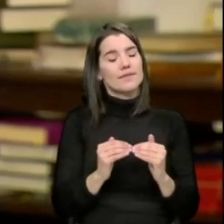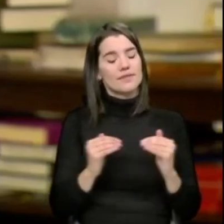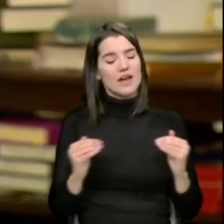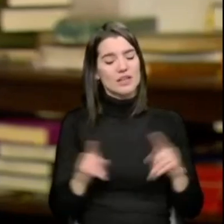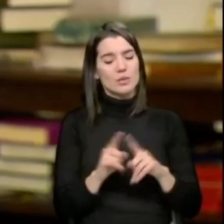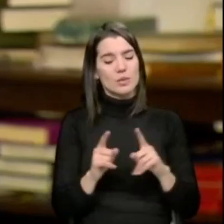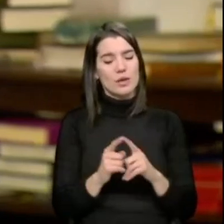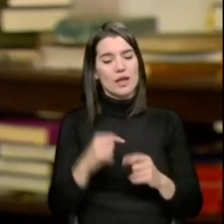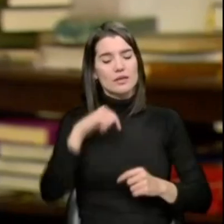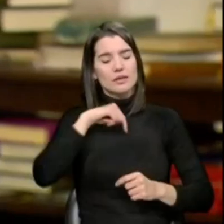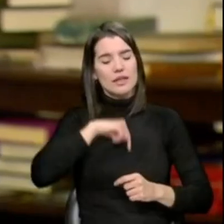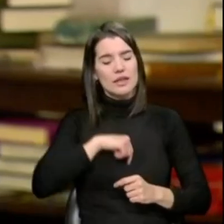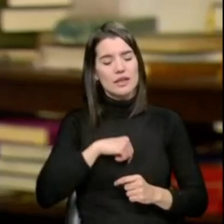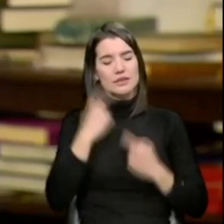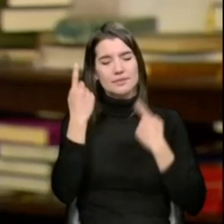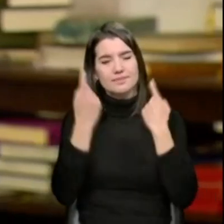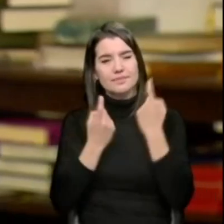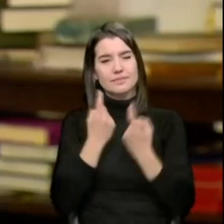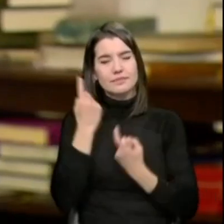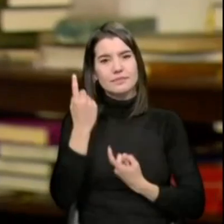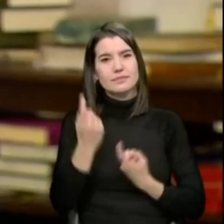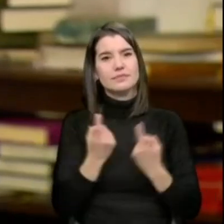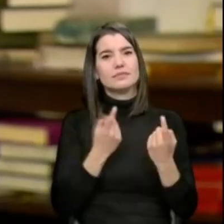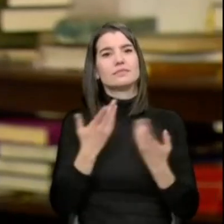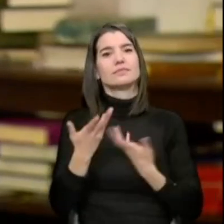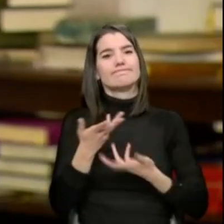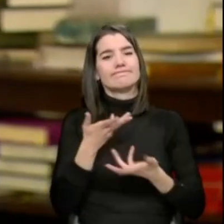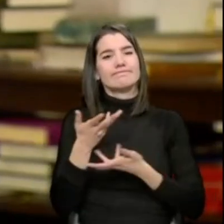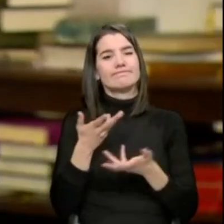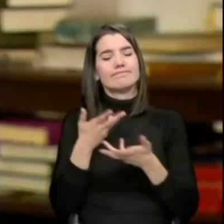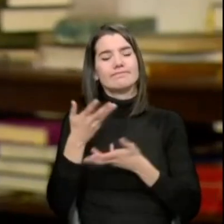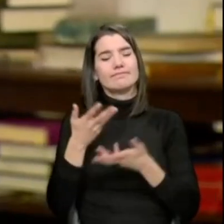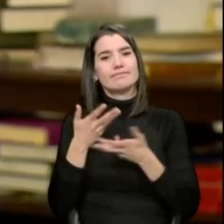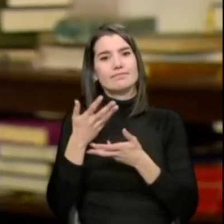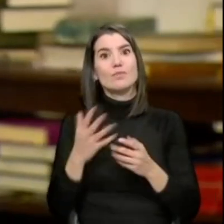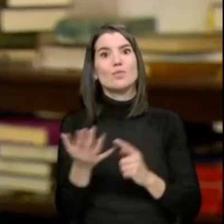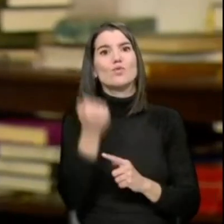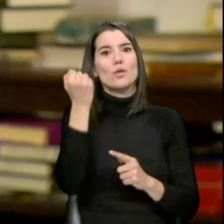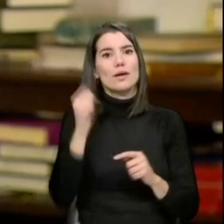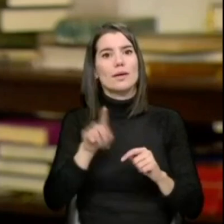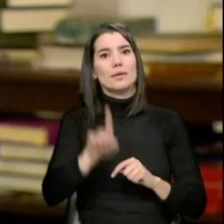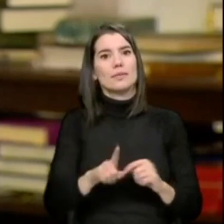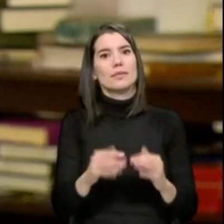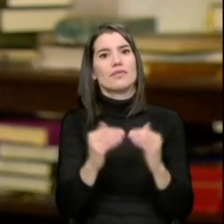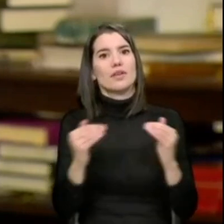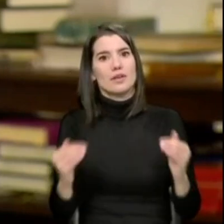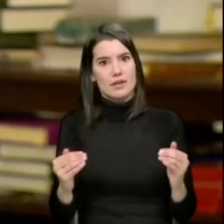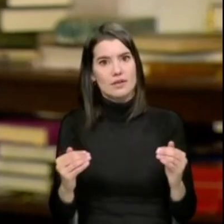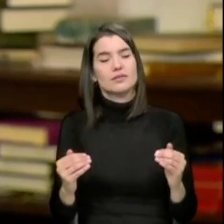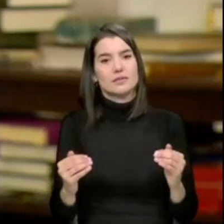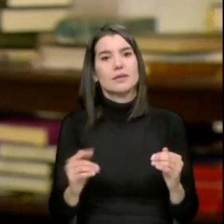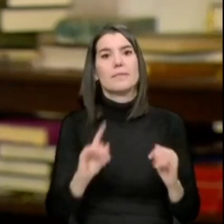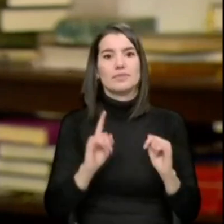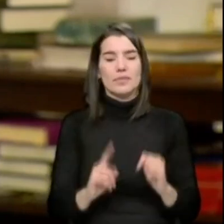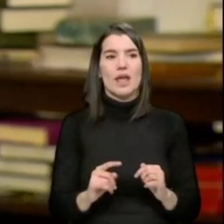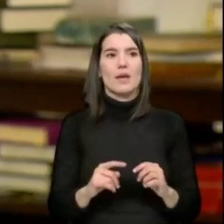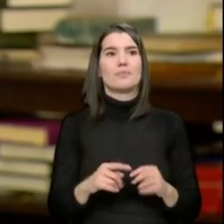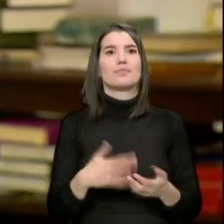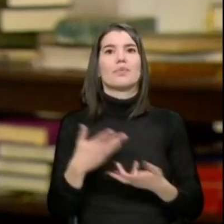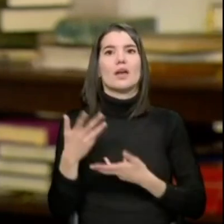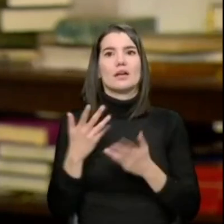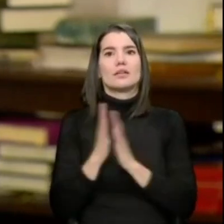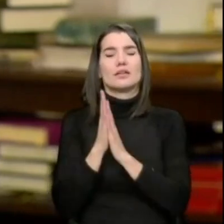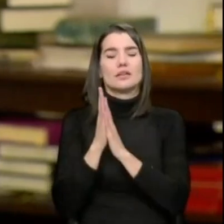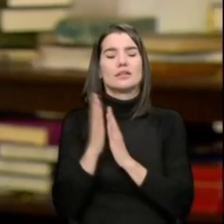meditação que ele faz para efetivamente chegar ao primeiro pilar, que é chegar a um ponto em que